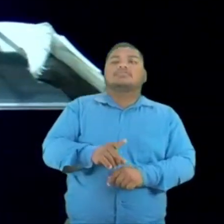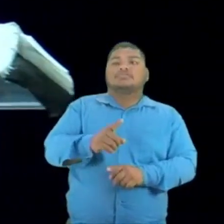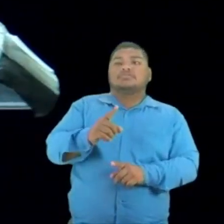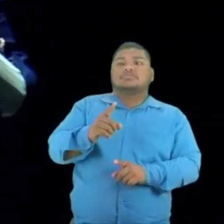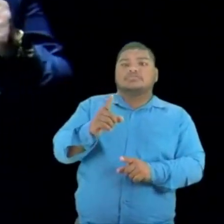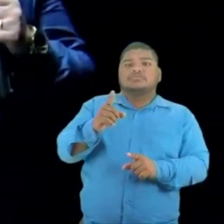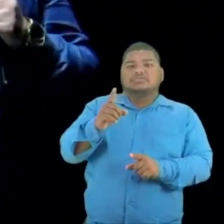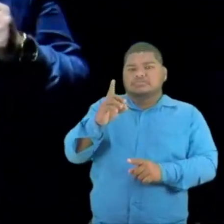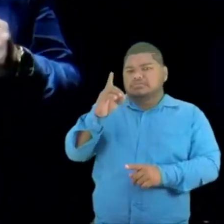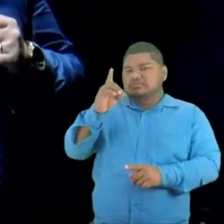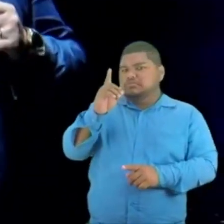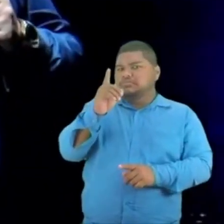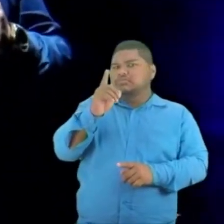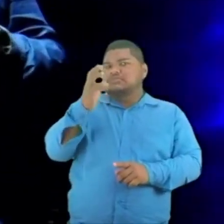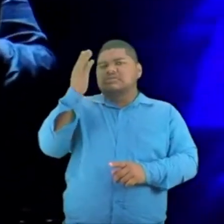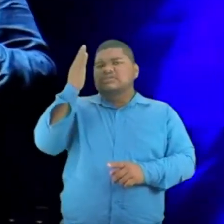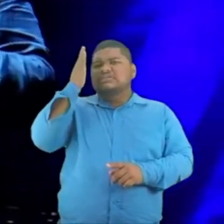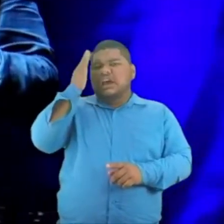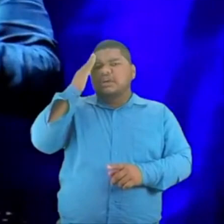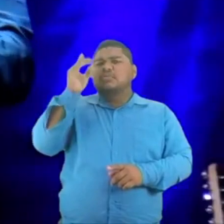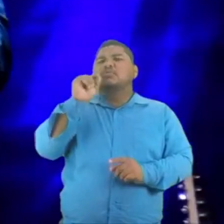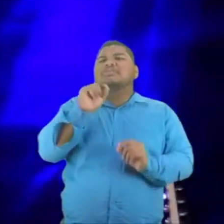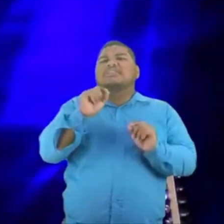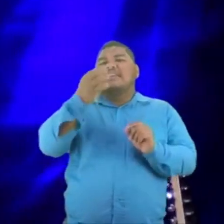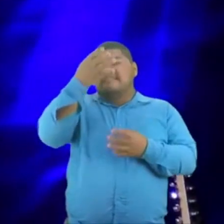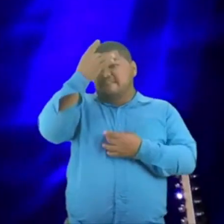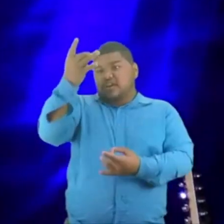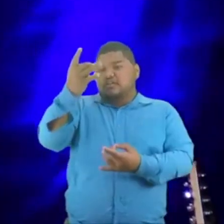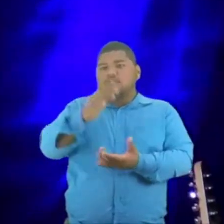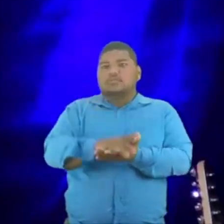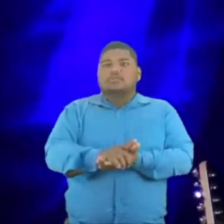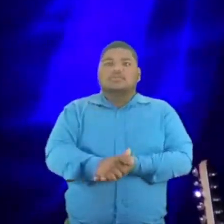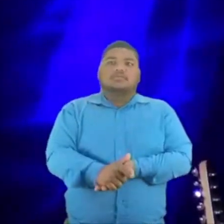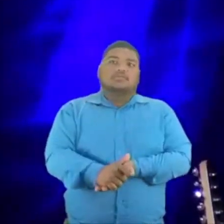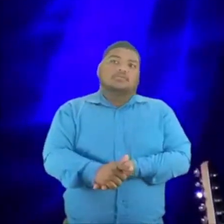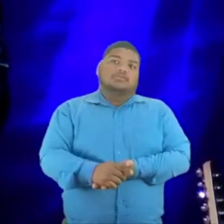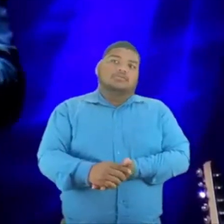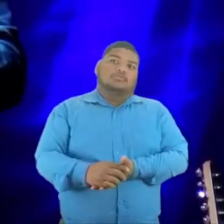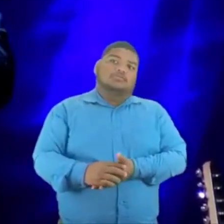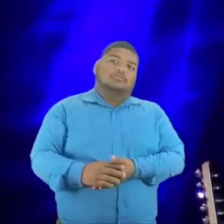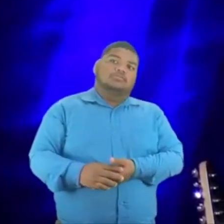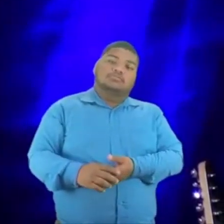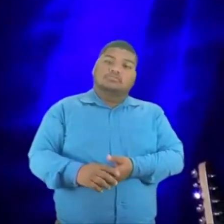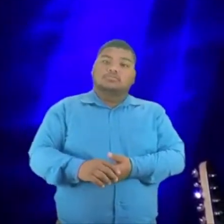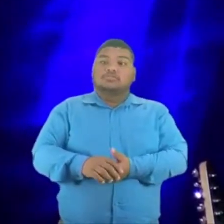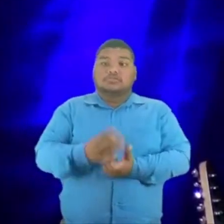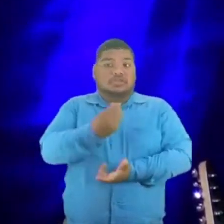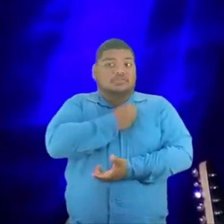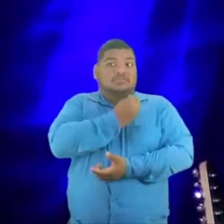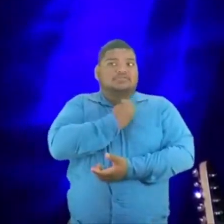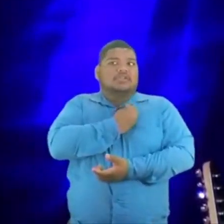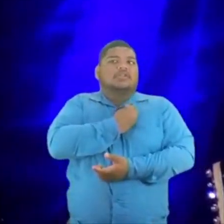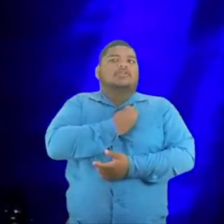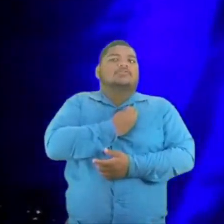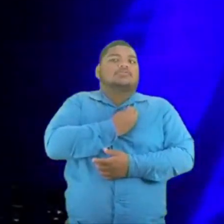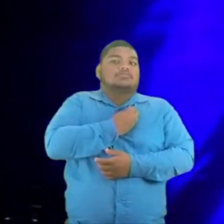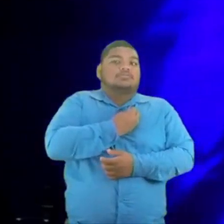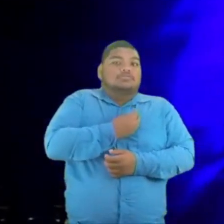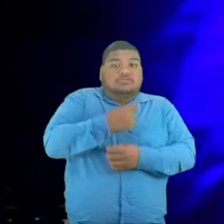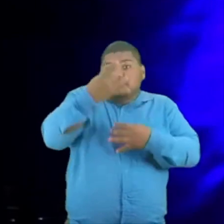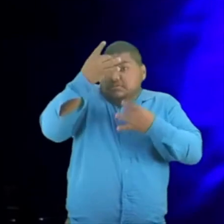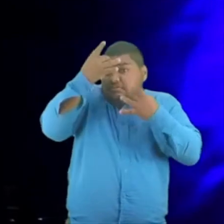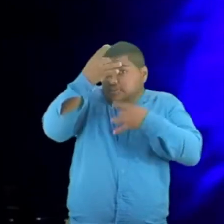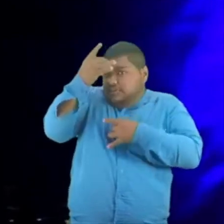prefiro viver 80 anos da minha vida, sei lá quanto tempo eu vou viver, 60, 70, 80 anos da minha vida, sendo fiel a